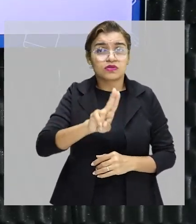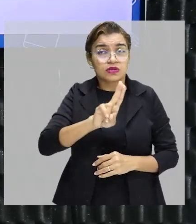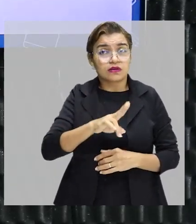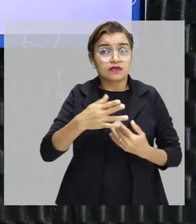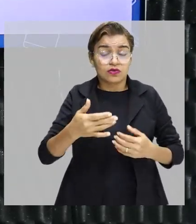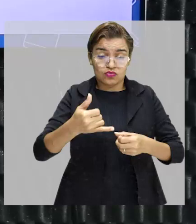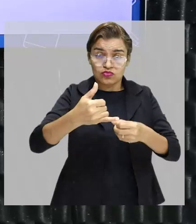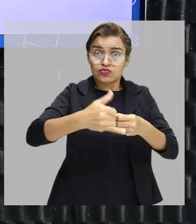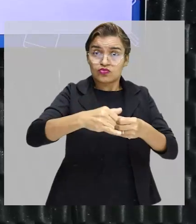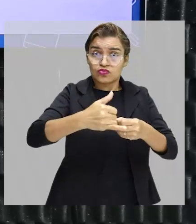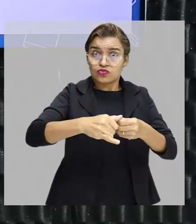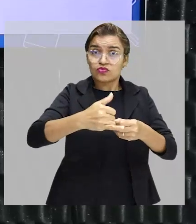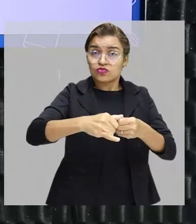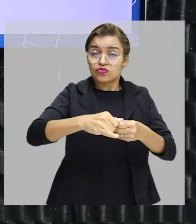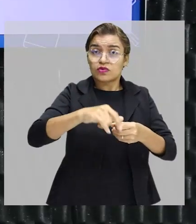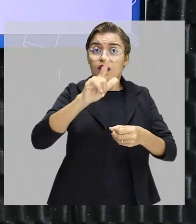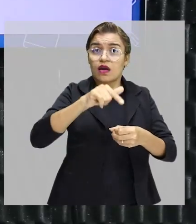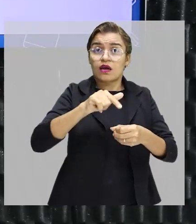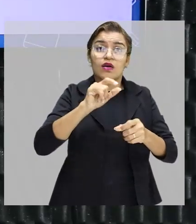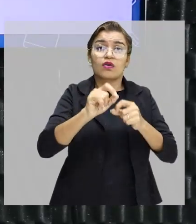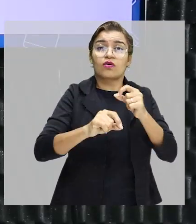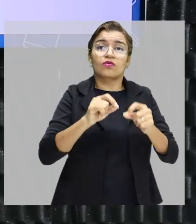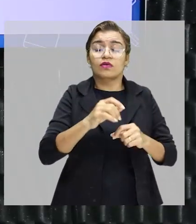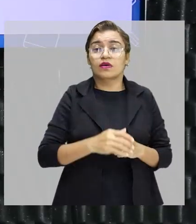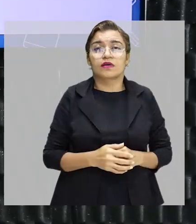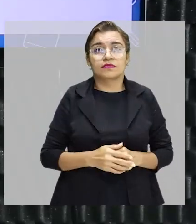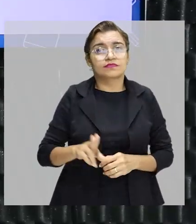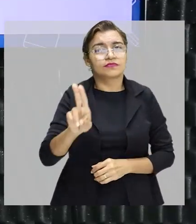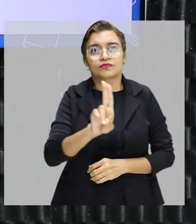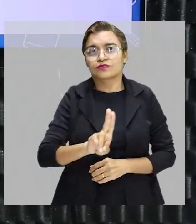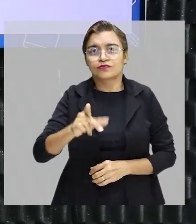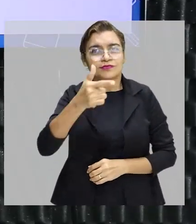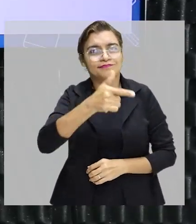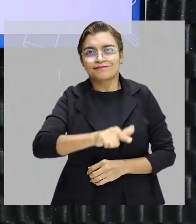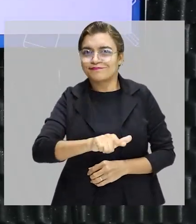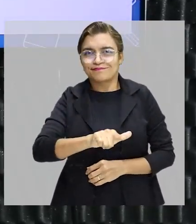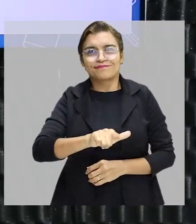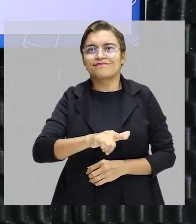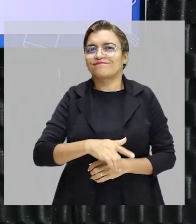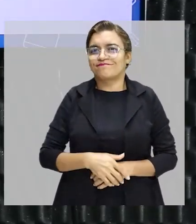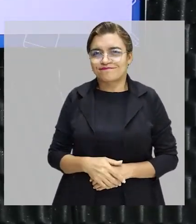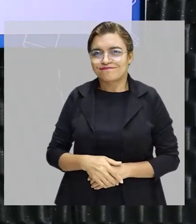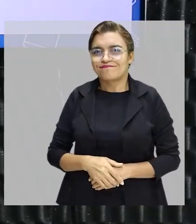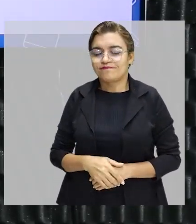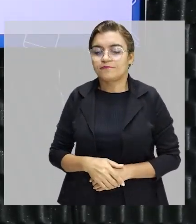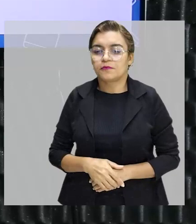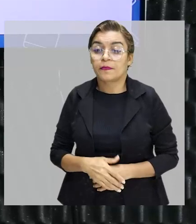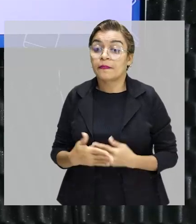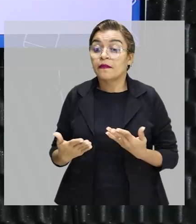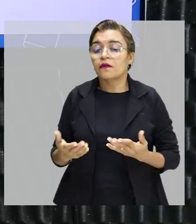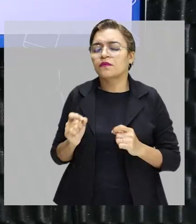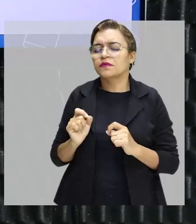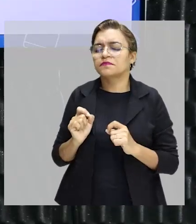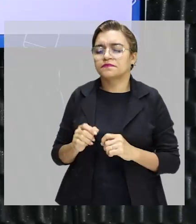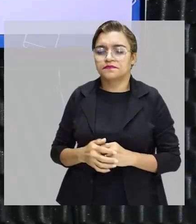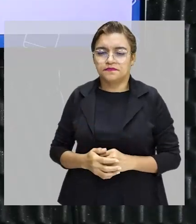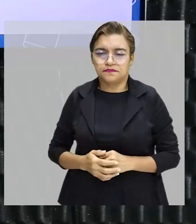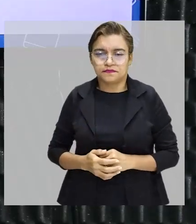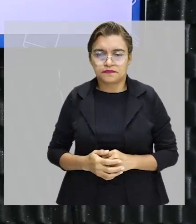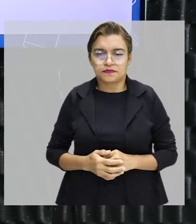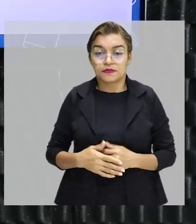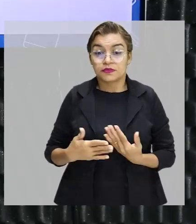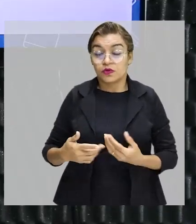o combustível fóssil como um combustível não renovável. Certo. Dito isso, olha só. Para